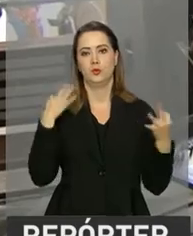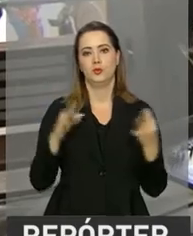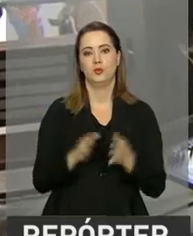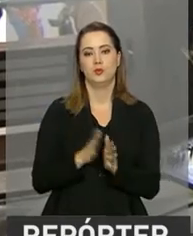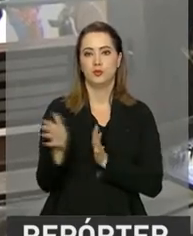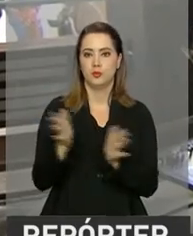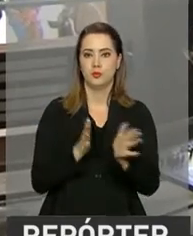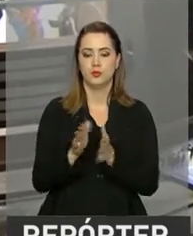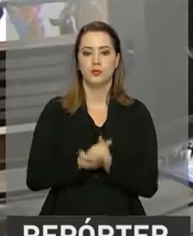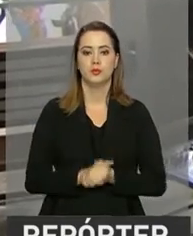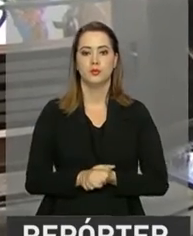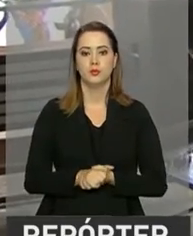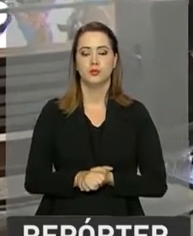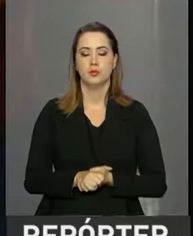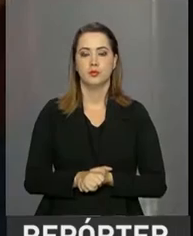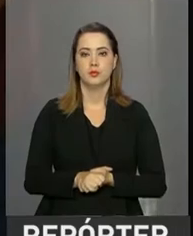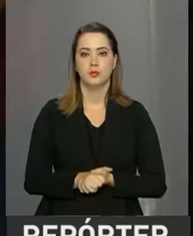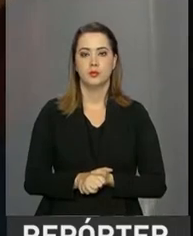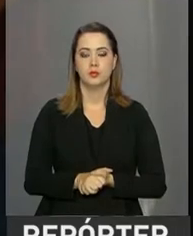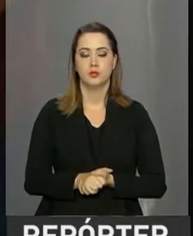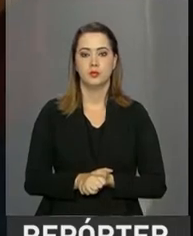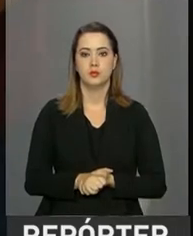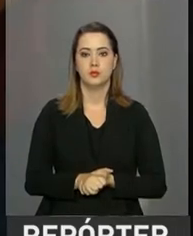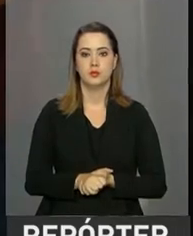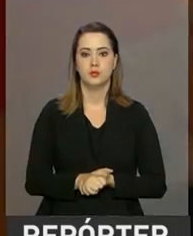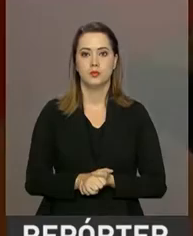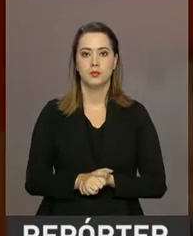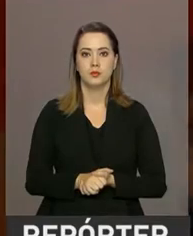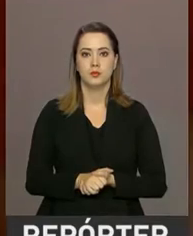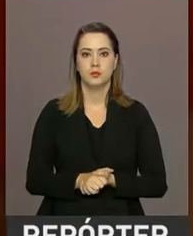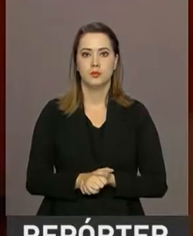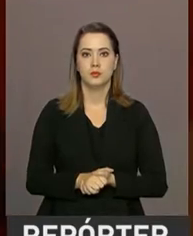O Senhor quer mandar.